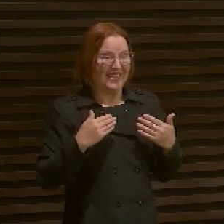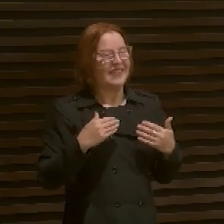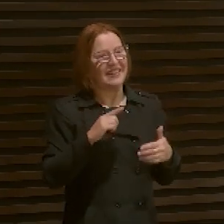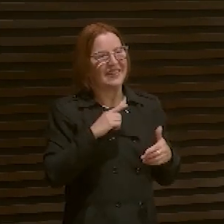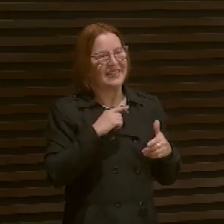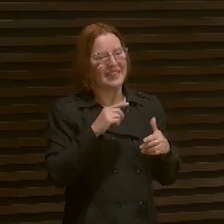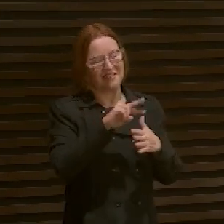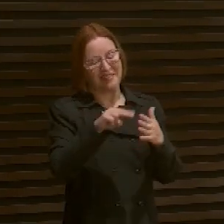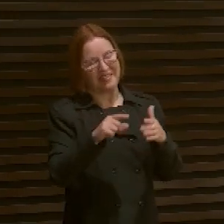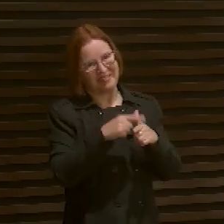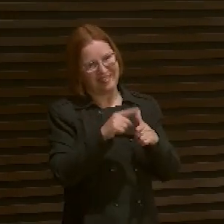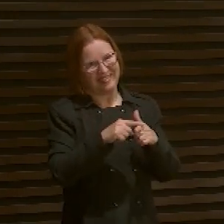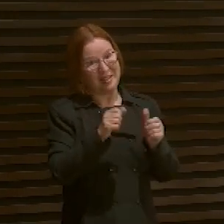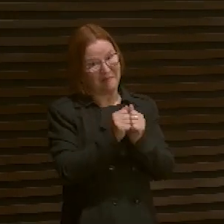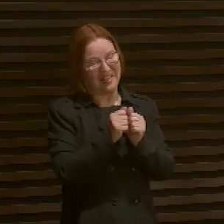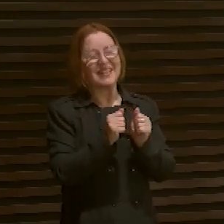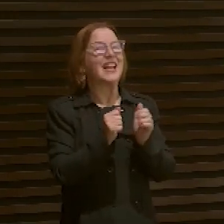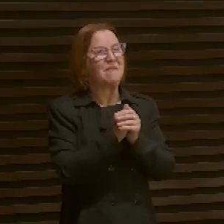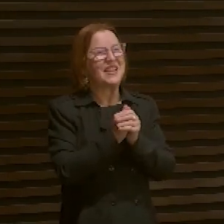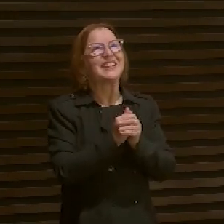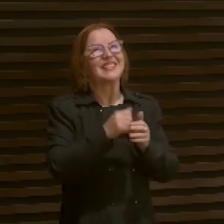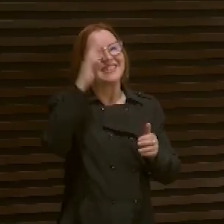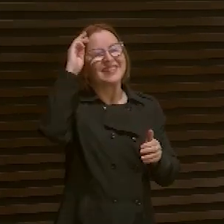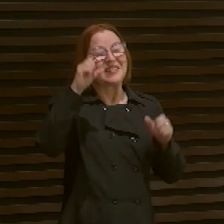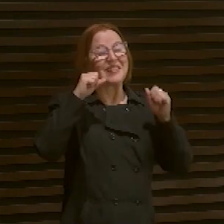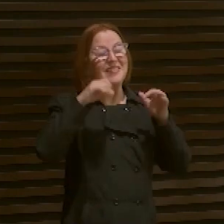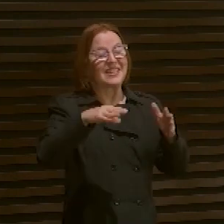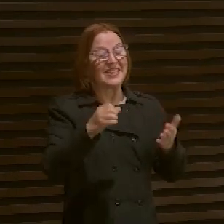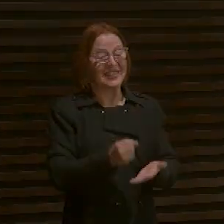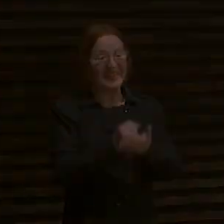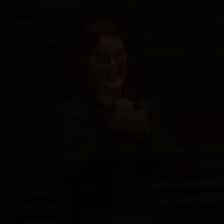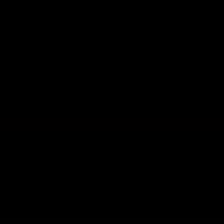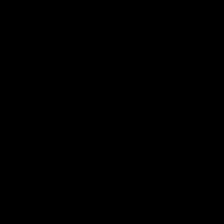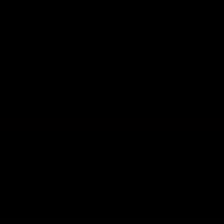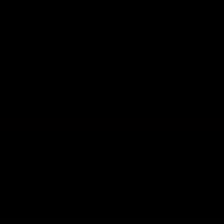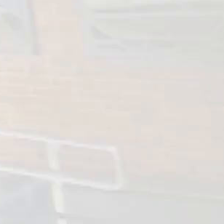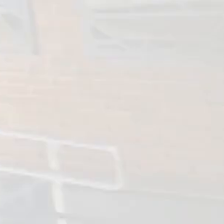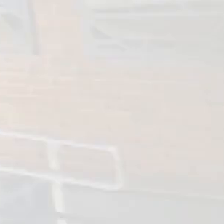Que o Senhor nos abençoe e nos sustente na caminhada, em nome de Jesus. Amém.